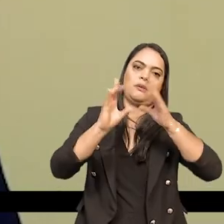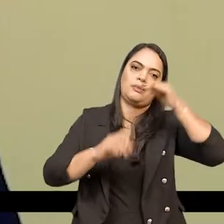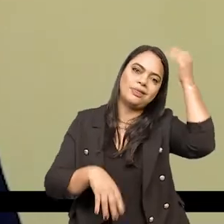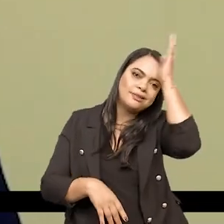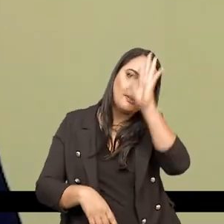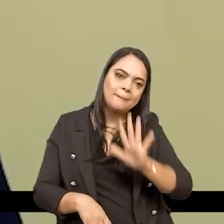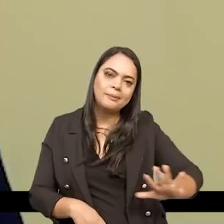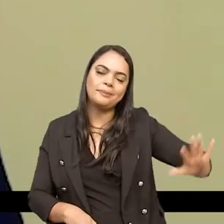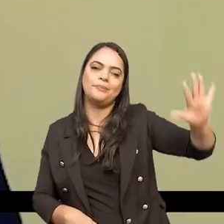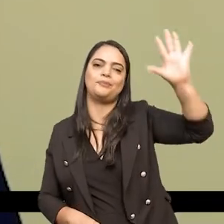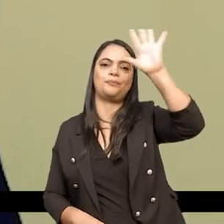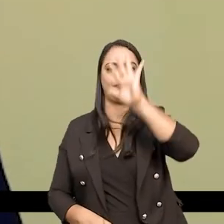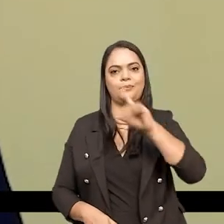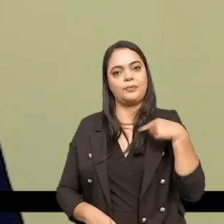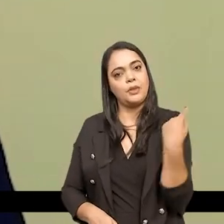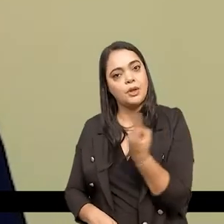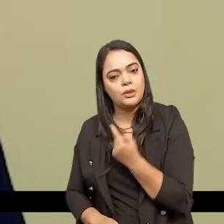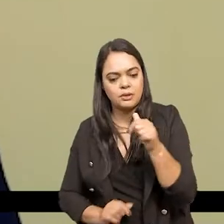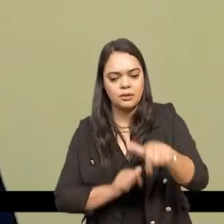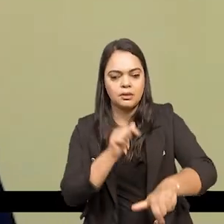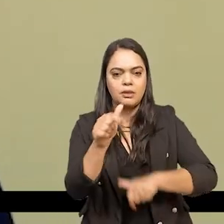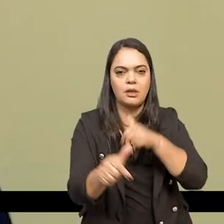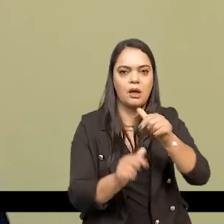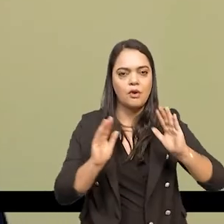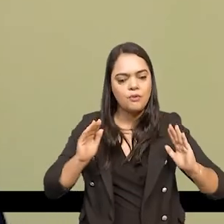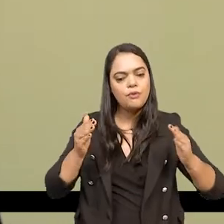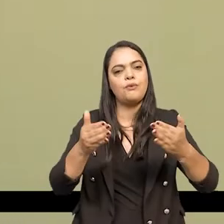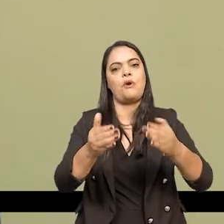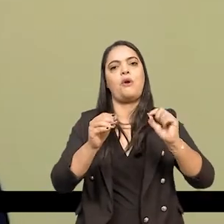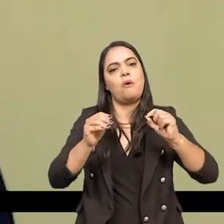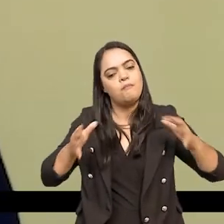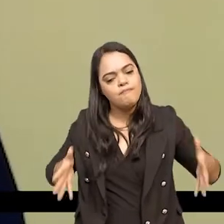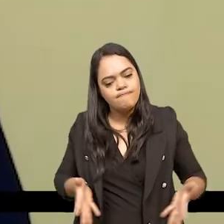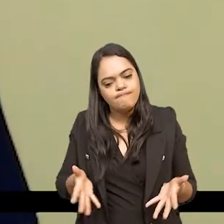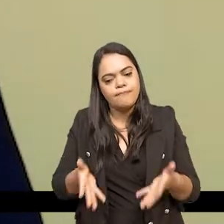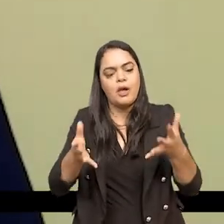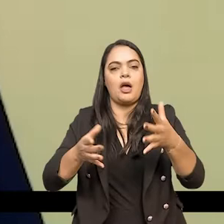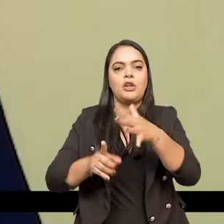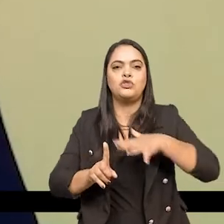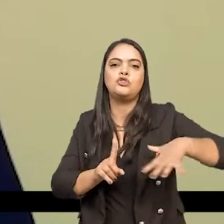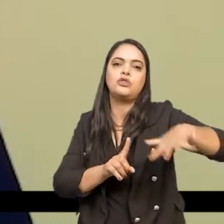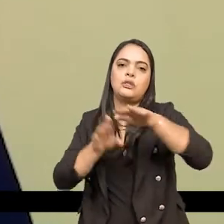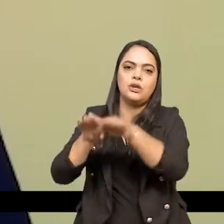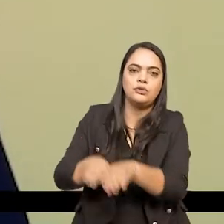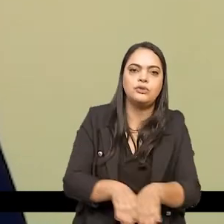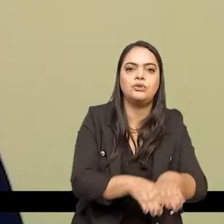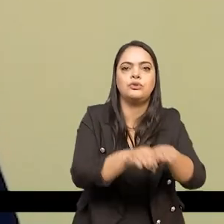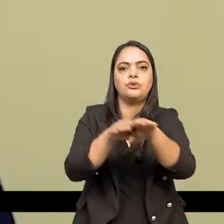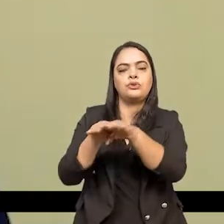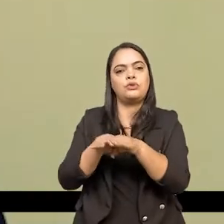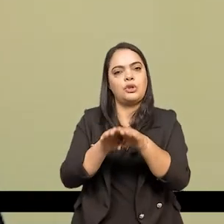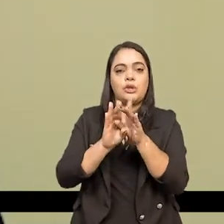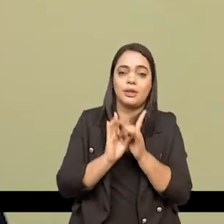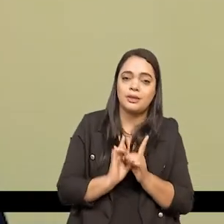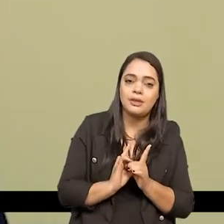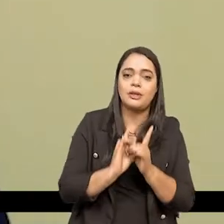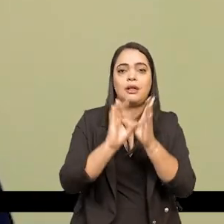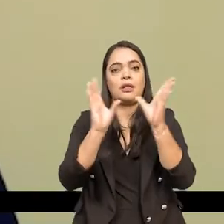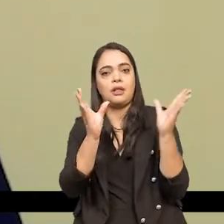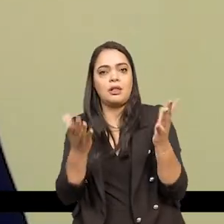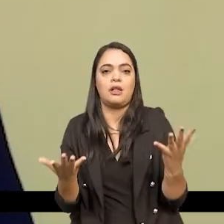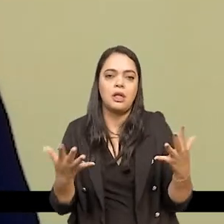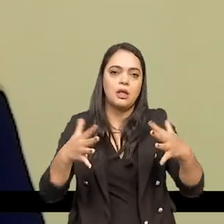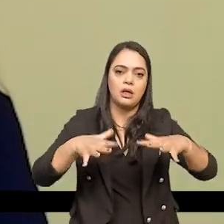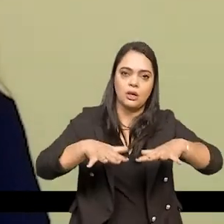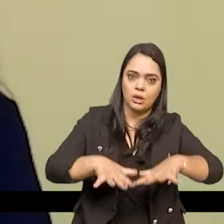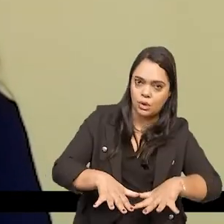Brasil. Nossas ações visam a construção de uma sociedade igualitária, democrática,